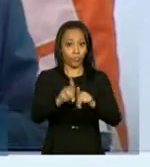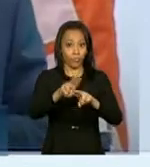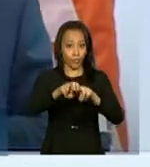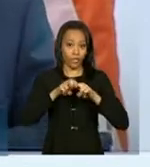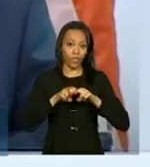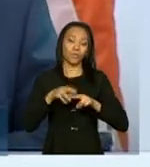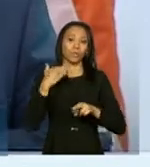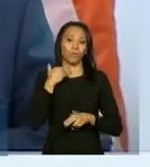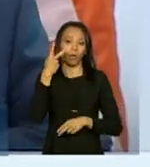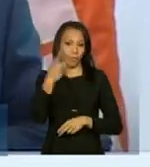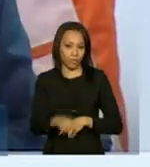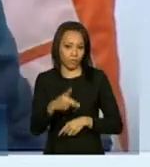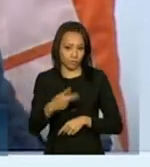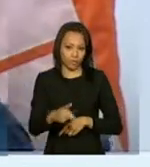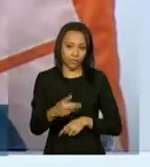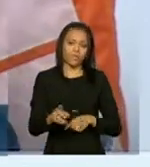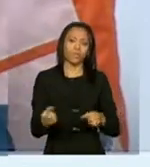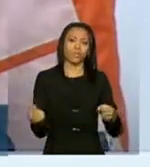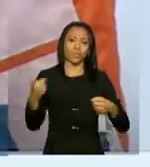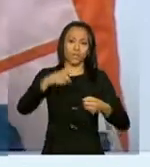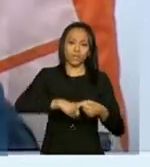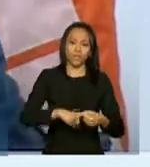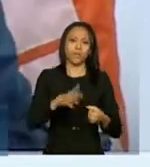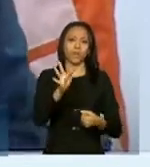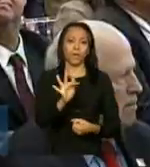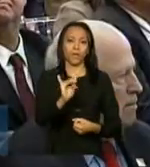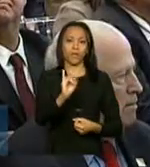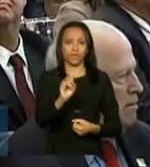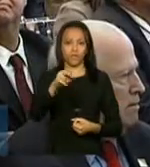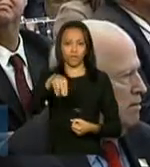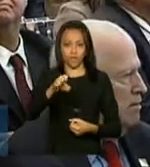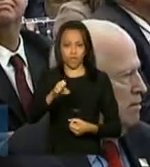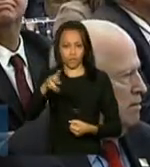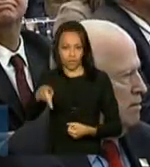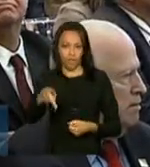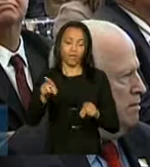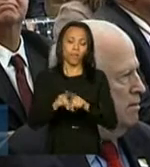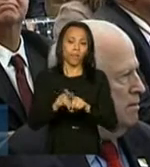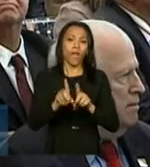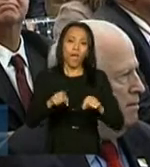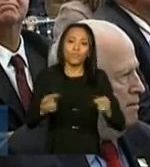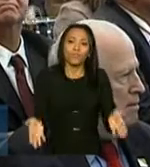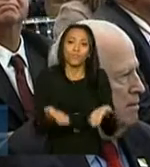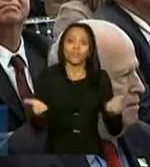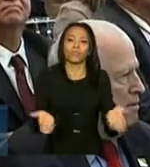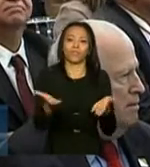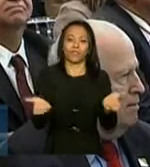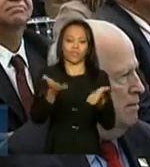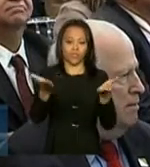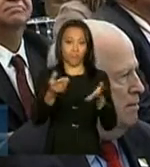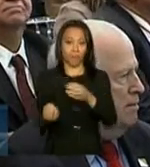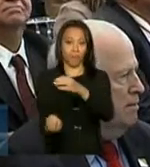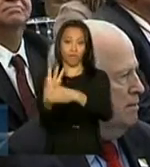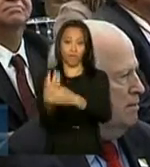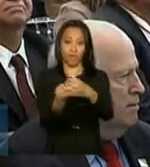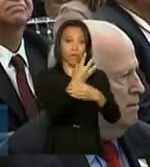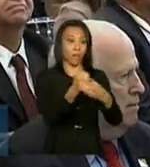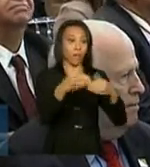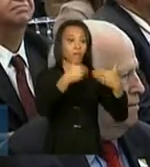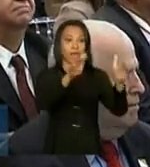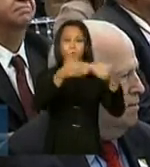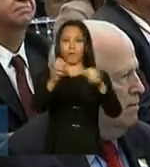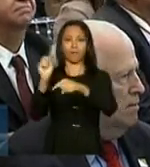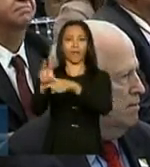Gerais é parceiro, juntamente com a FINEP, nesse programa, exatamente com esse estímulo para gerar os empregos de qualidade